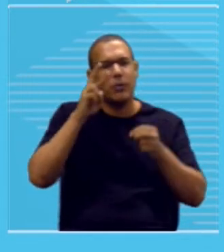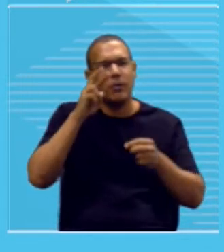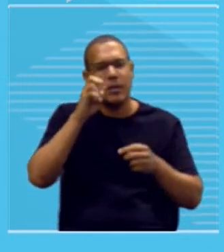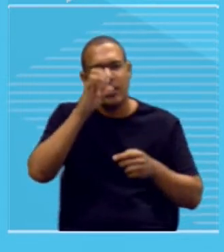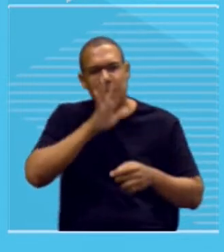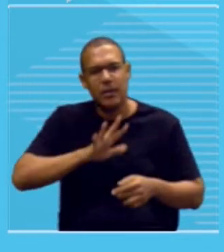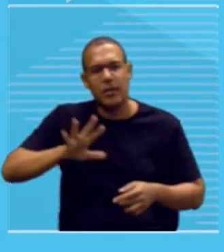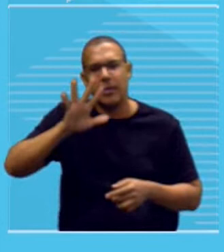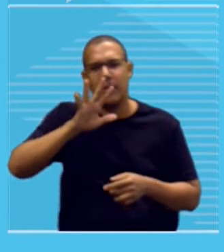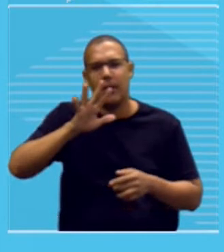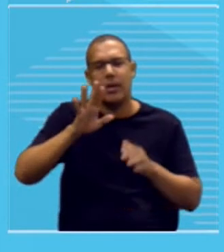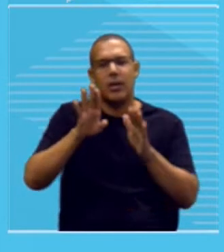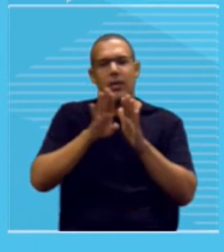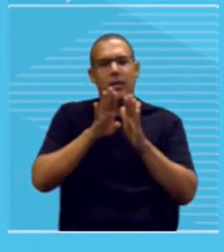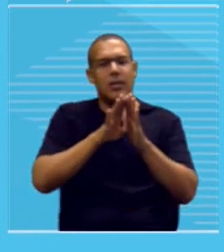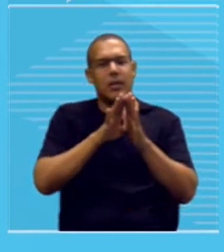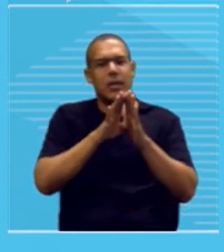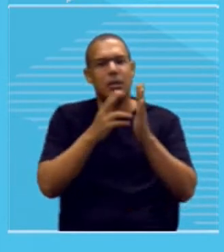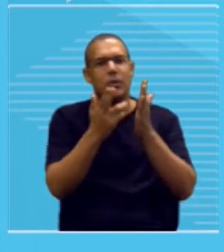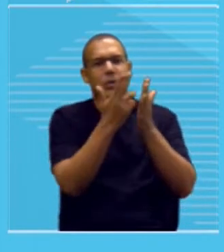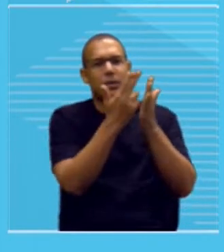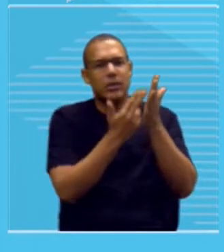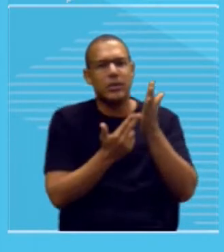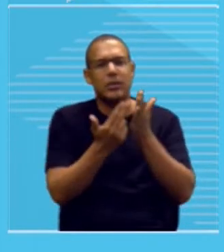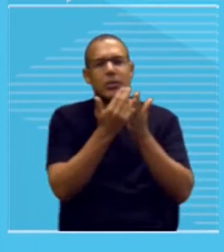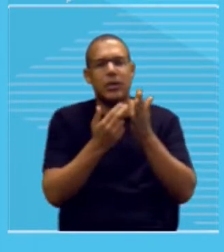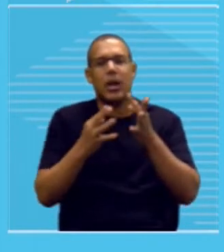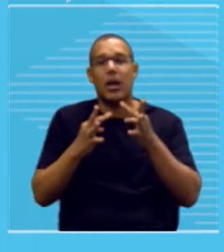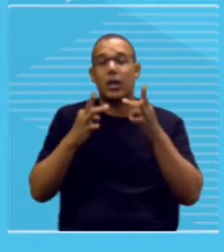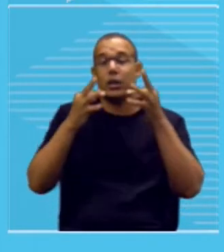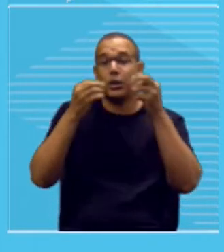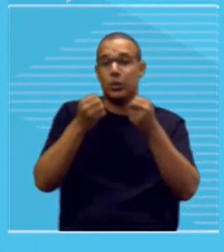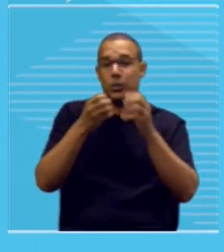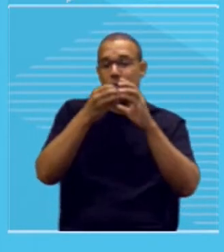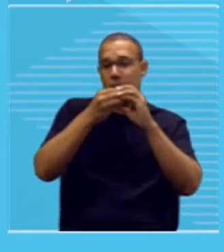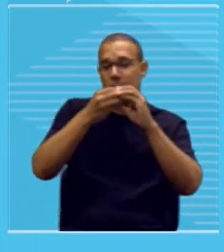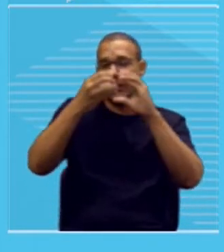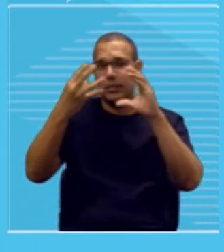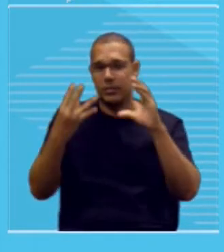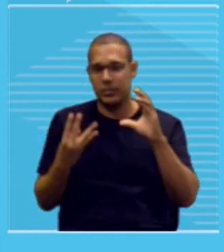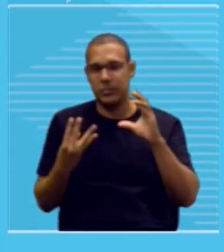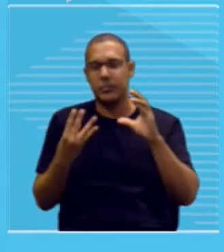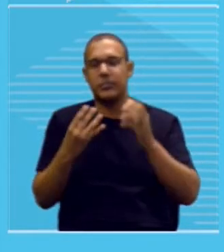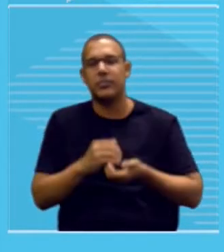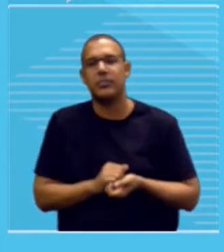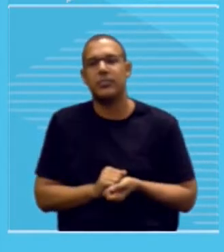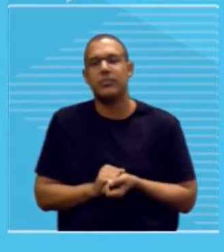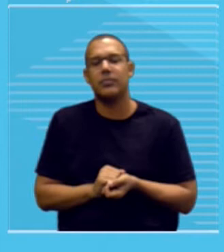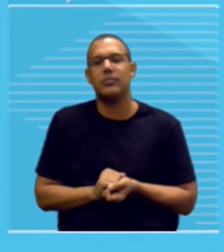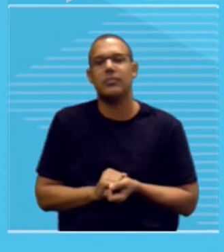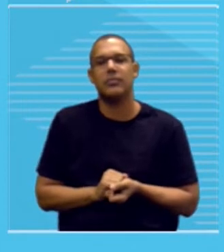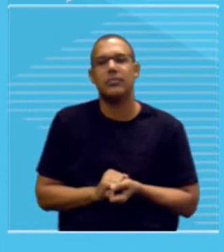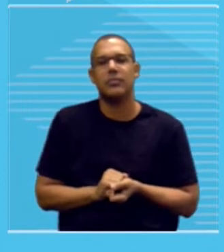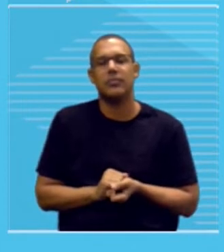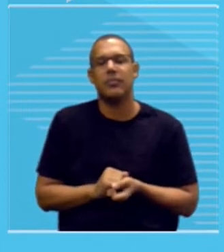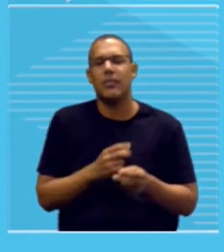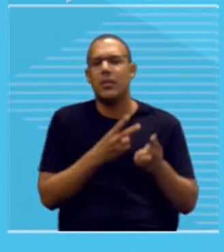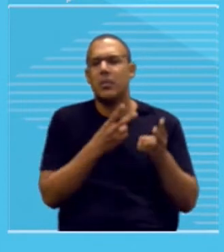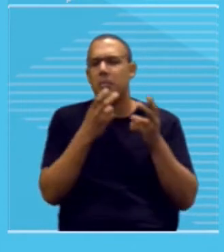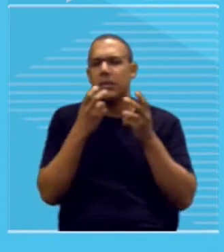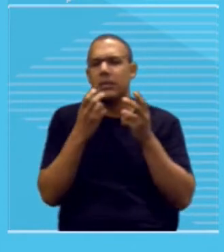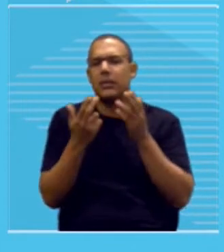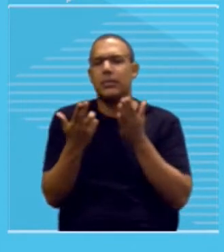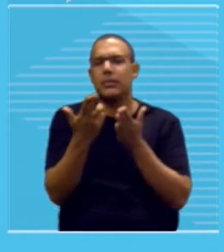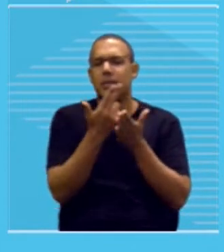imagem Observe o layout do seu texto Observe todas as características que você encontrar Perceba o